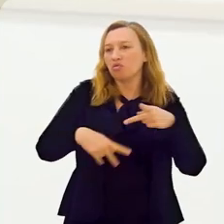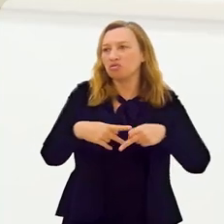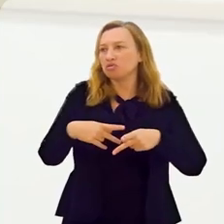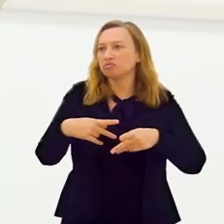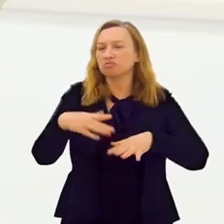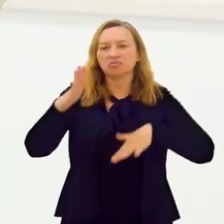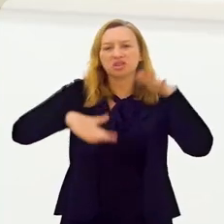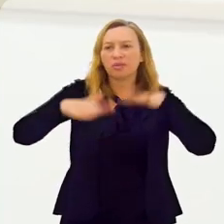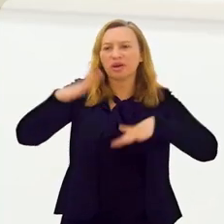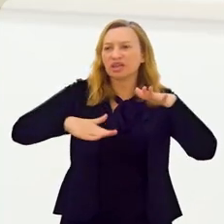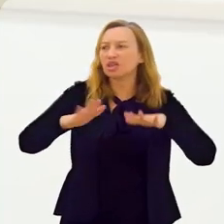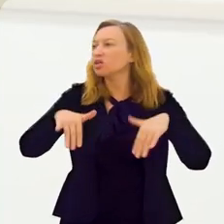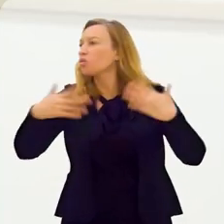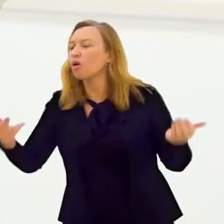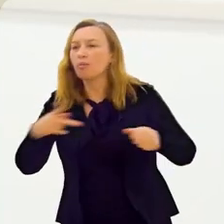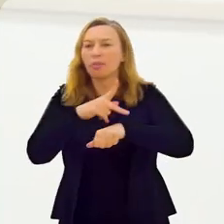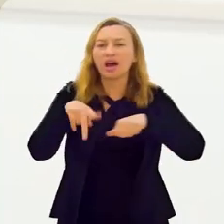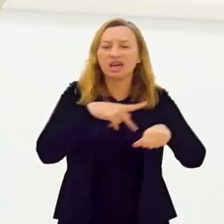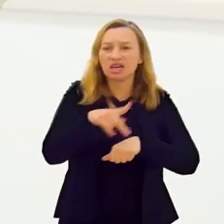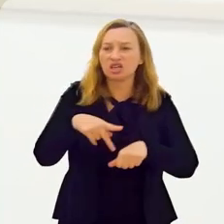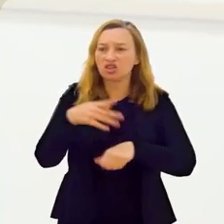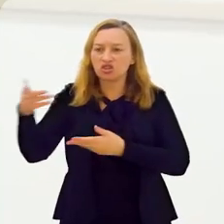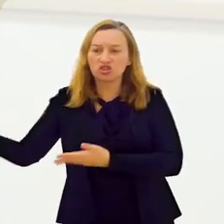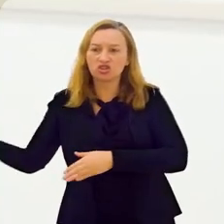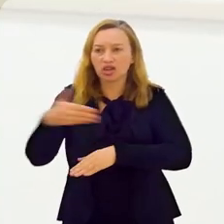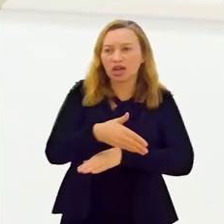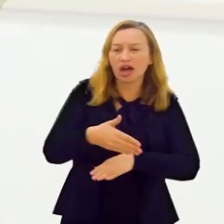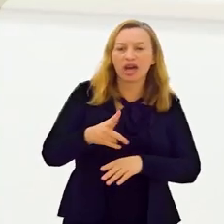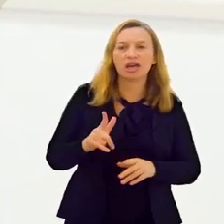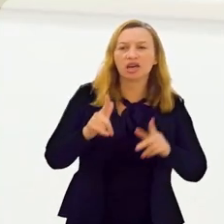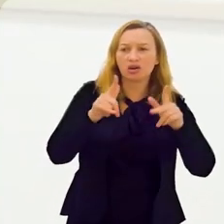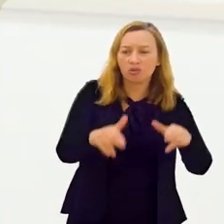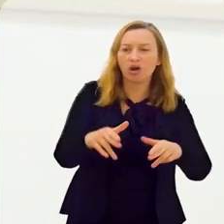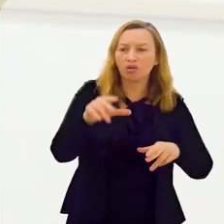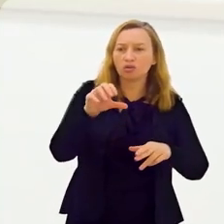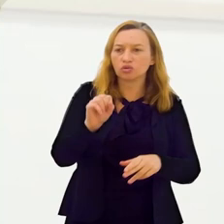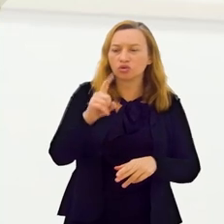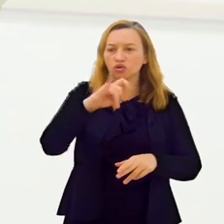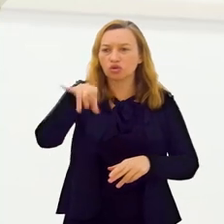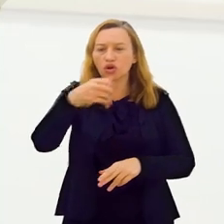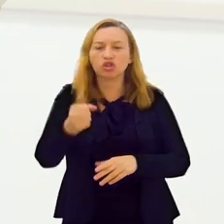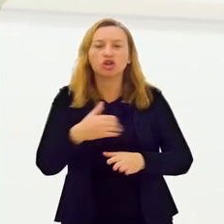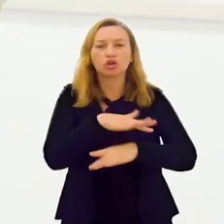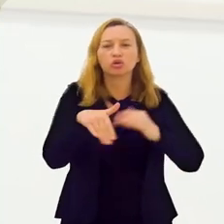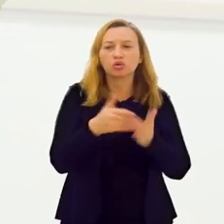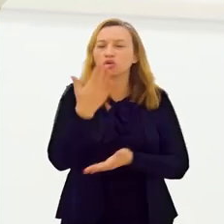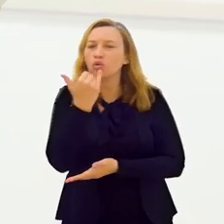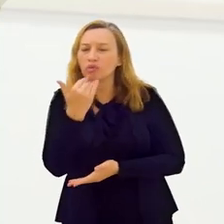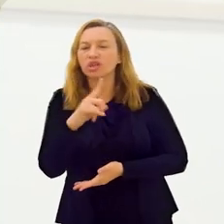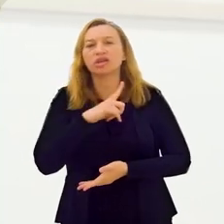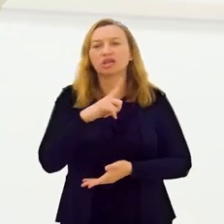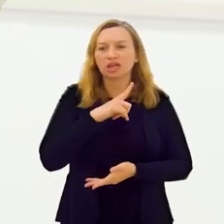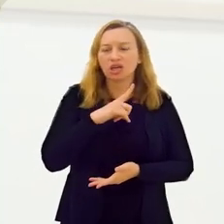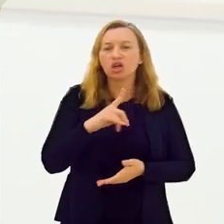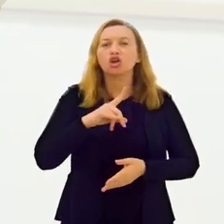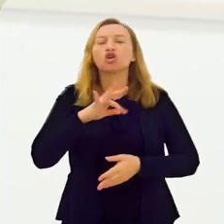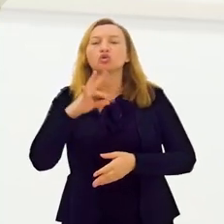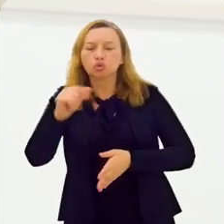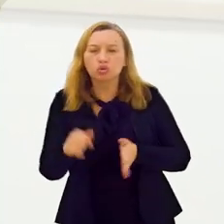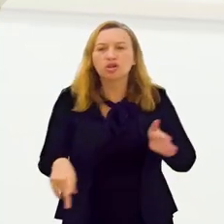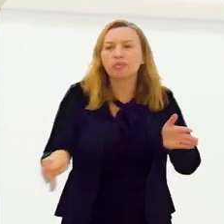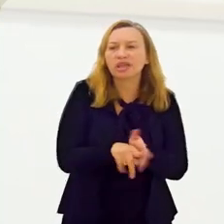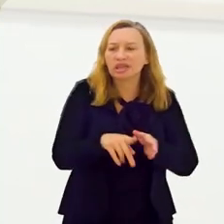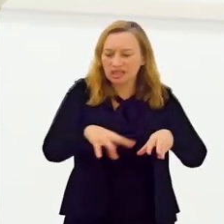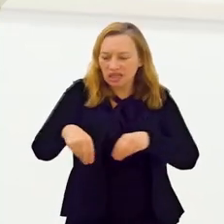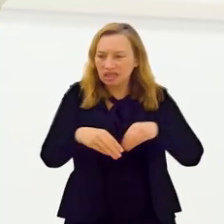europeus, sejam eles brasileiros, certo? Da mesma forma, o soja, todas as comidas que nós temos,